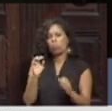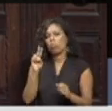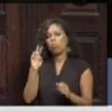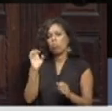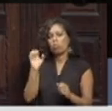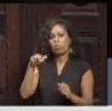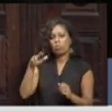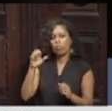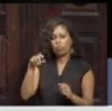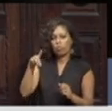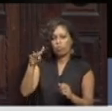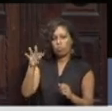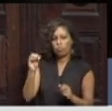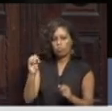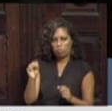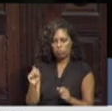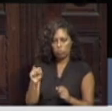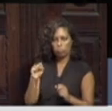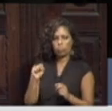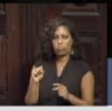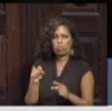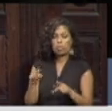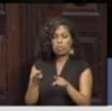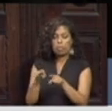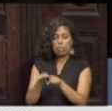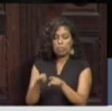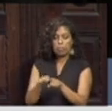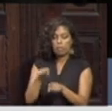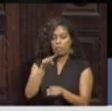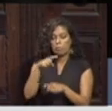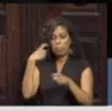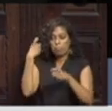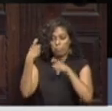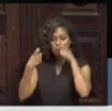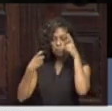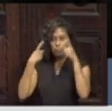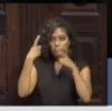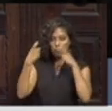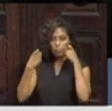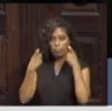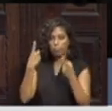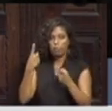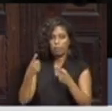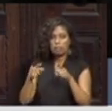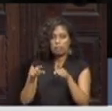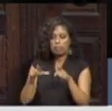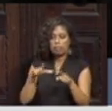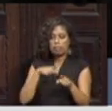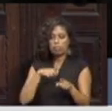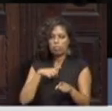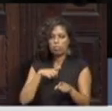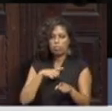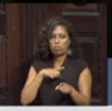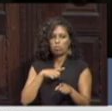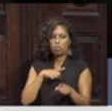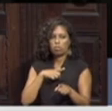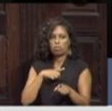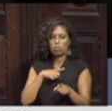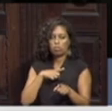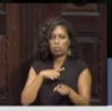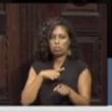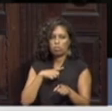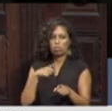e a minha preocupação principal é garantir, claro, a manutenção do interesse do autor